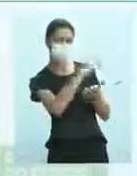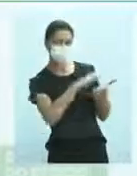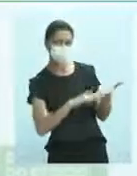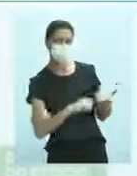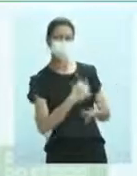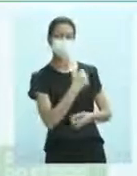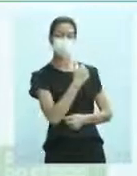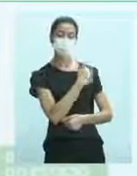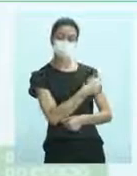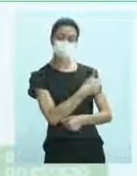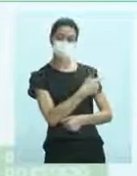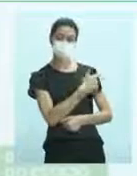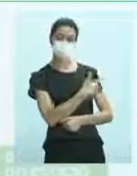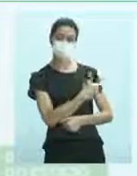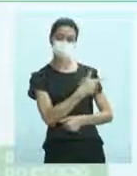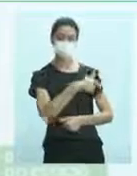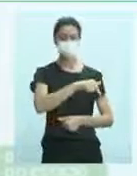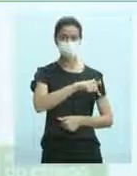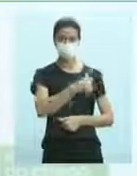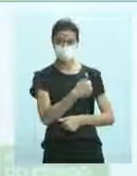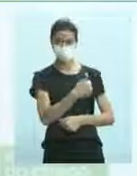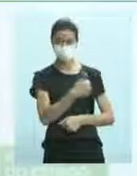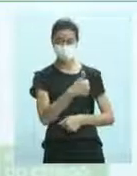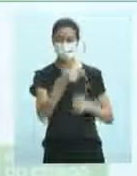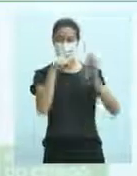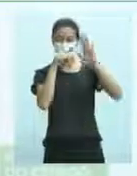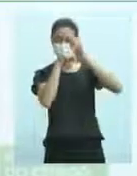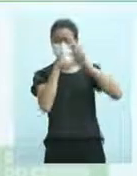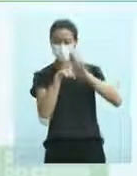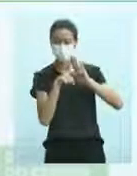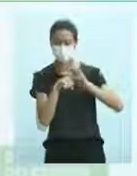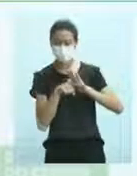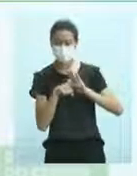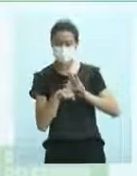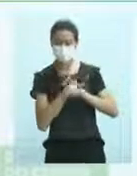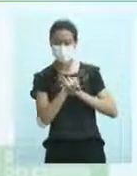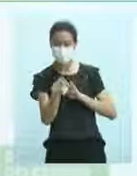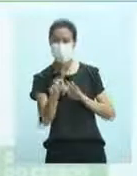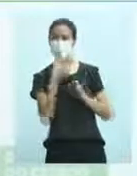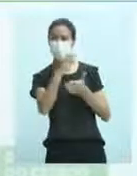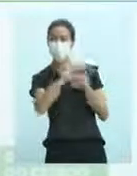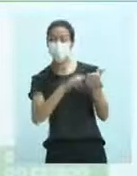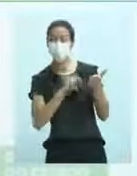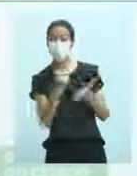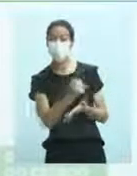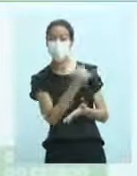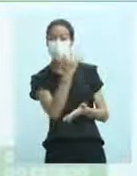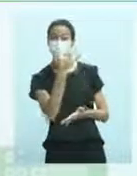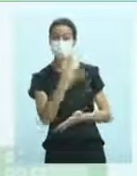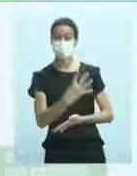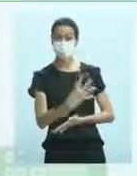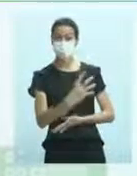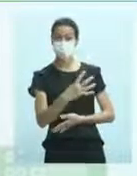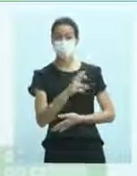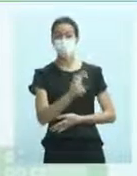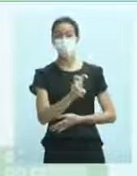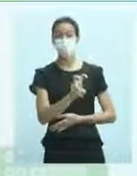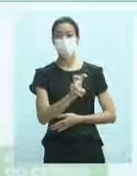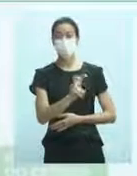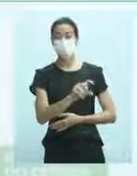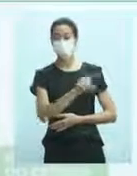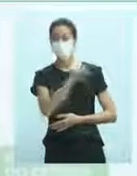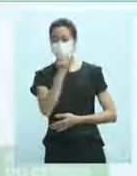1271 casos em investigação cujas amostras estão em processamento 45